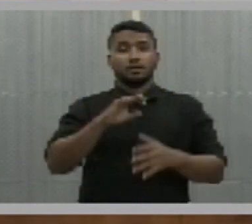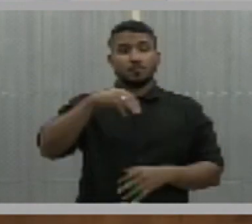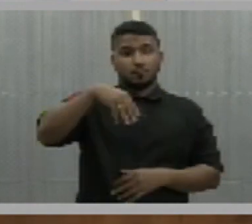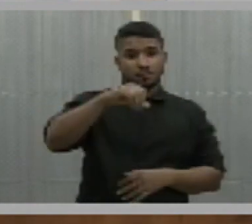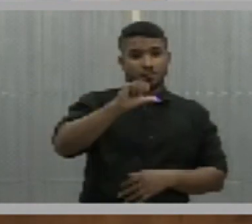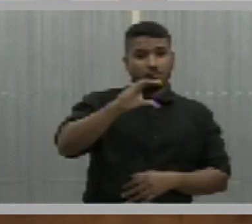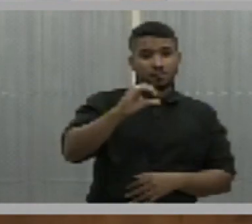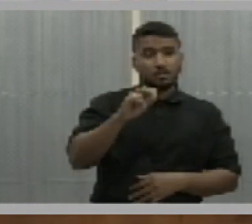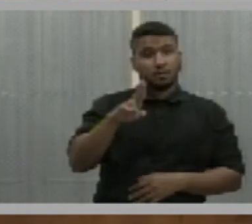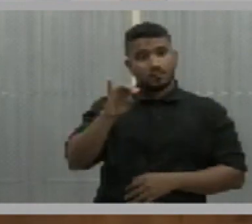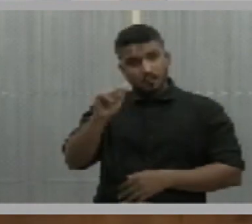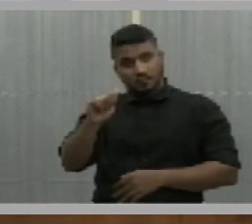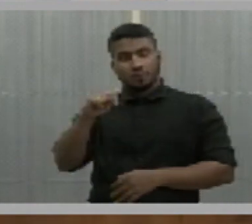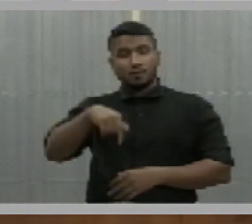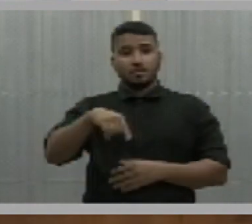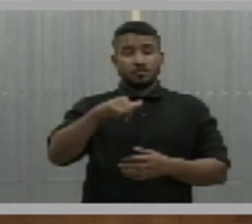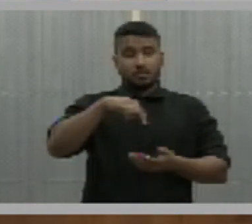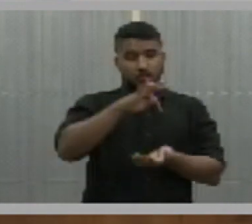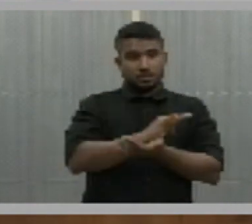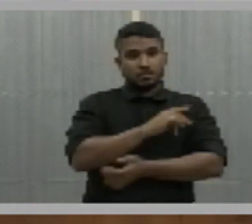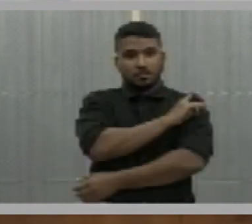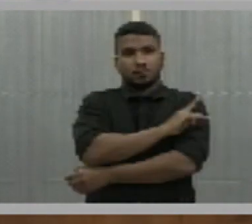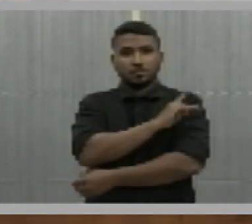Macaúba, com sede em Teresina, Piauí.